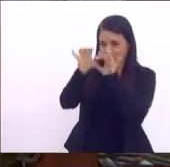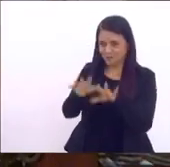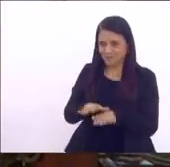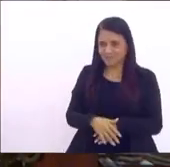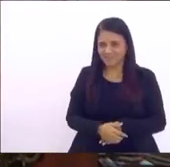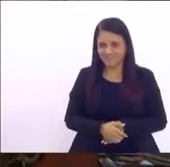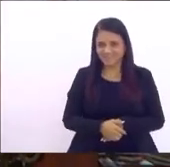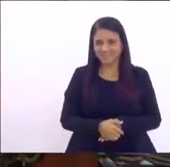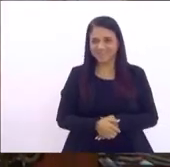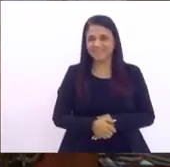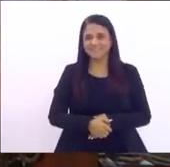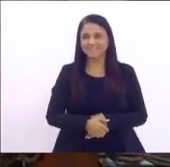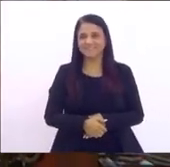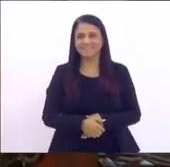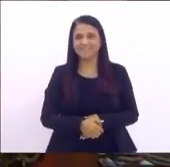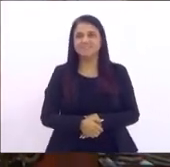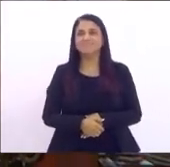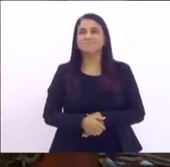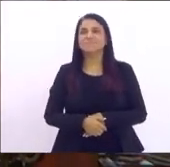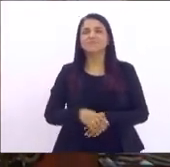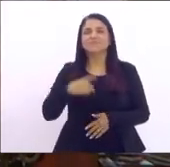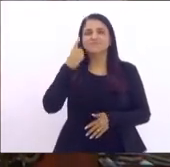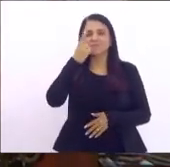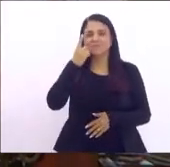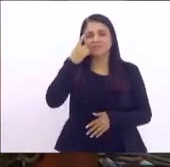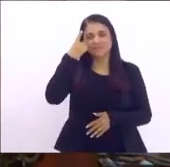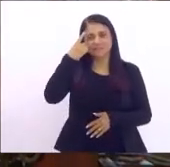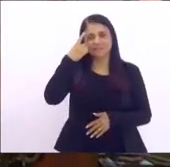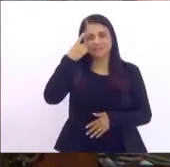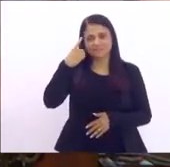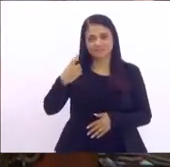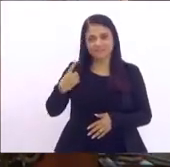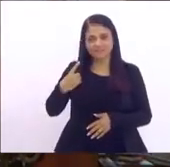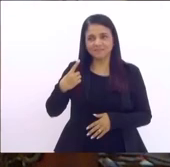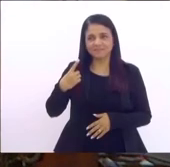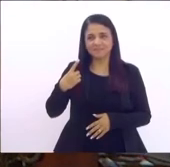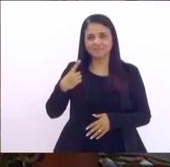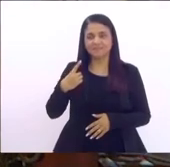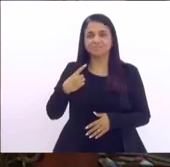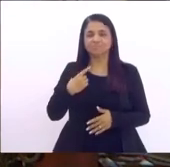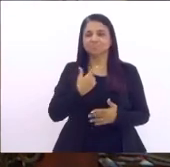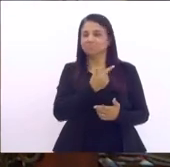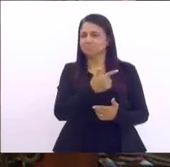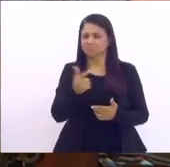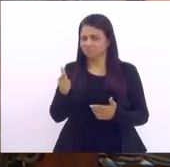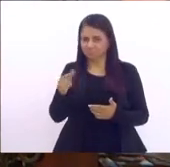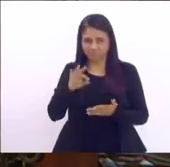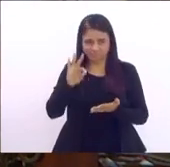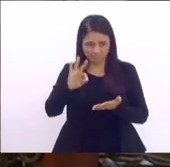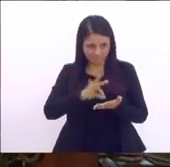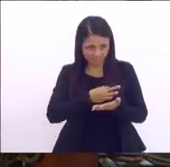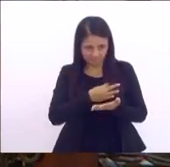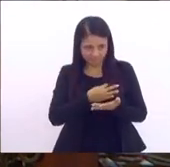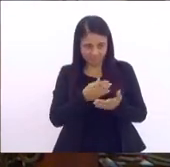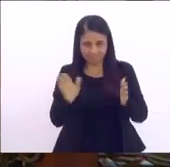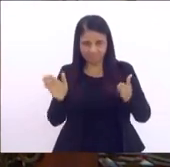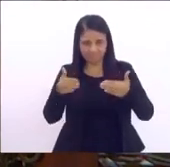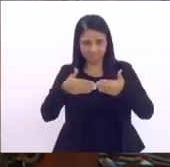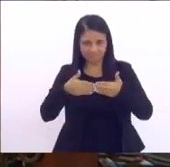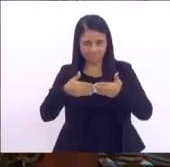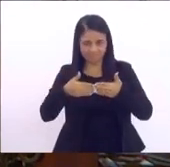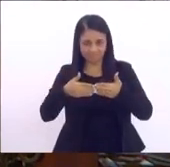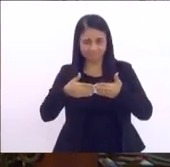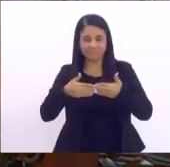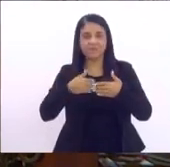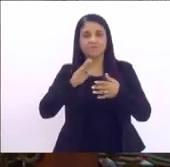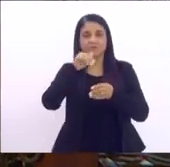Dani, vai discutir, posso seguir. Não havendo mais quem queira discutir, encerrada a discussão. Em votação, os senhores que aprovam permaneçam